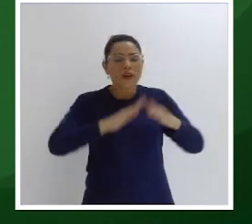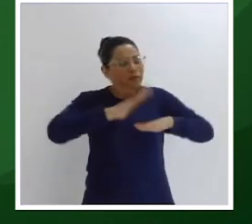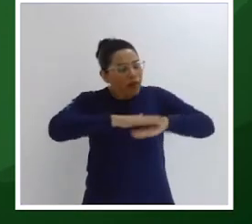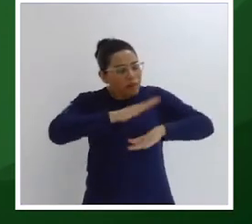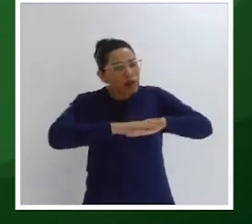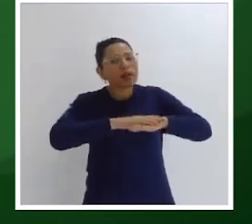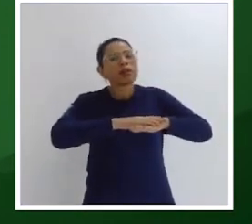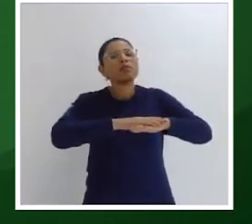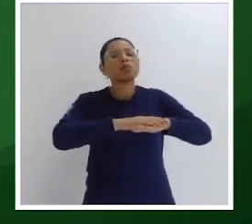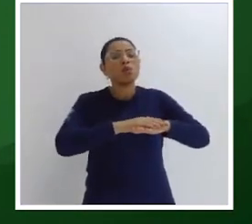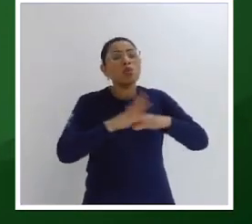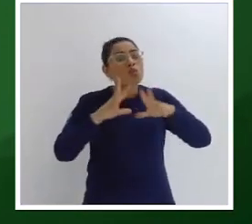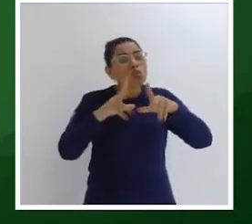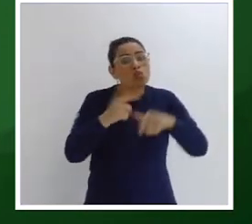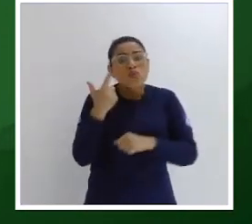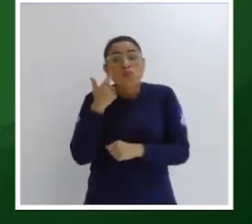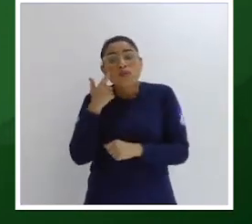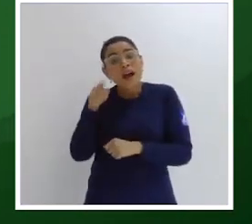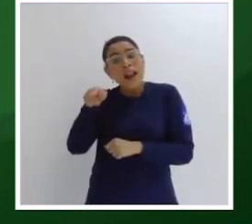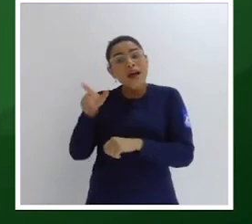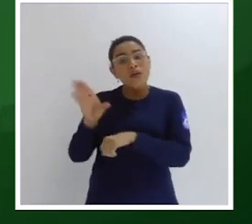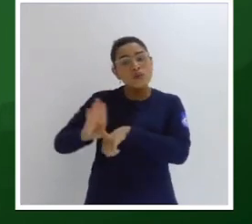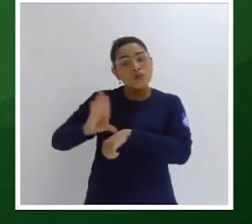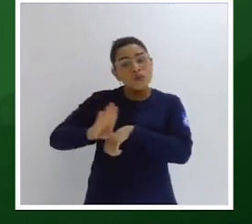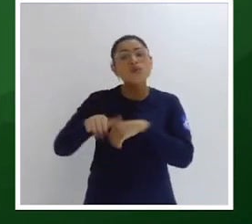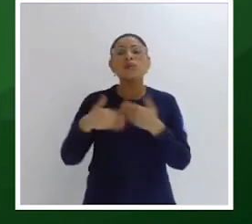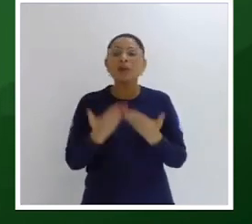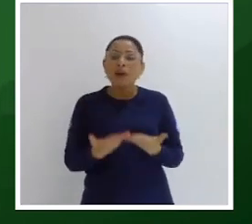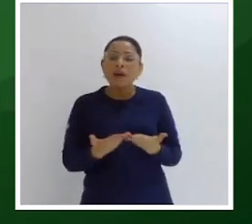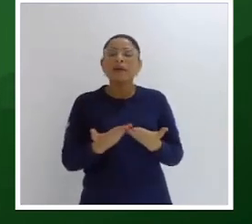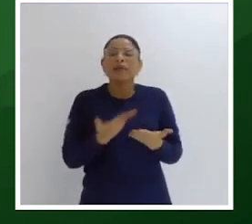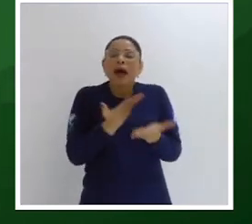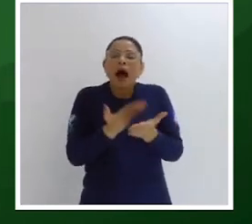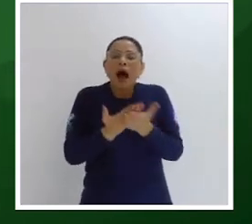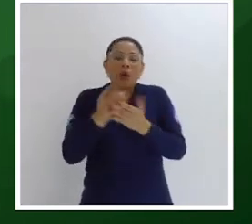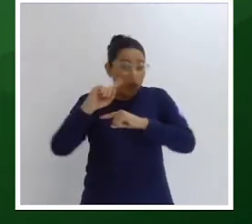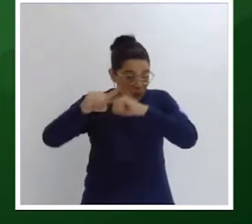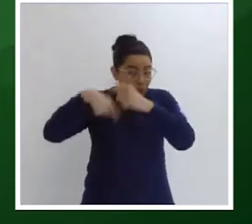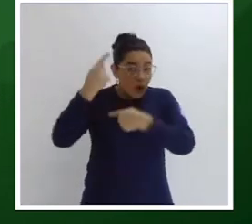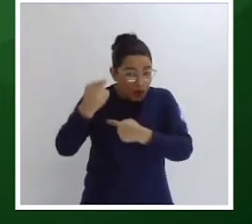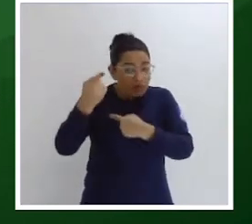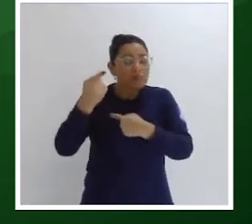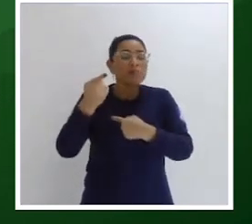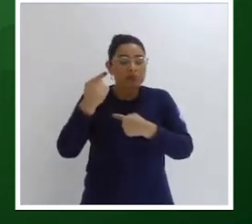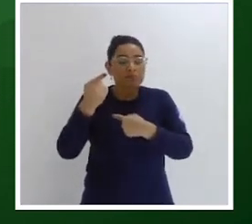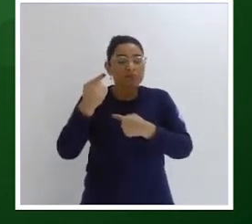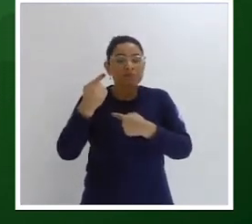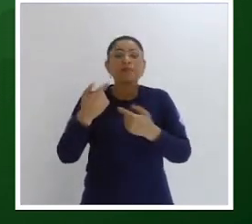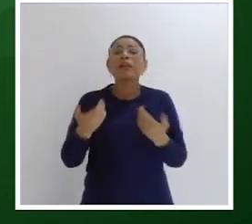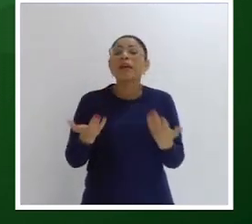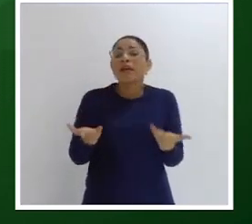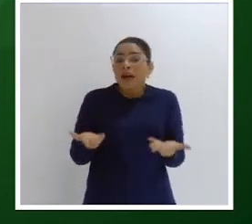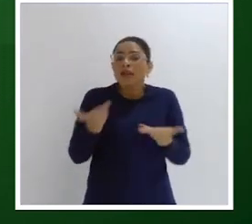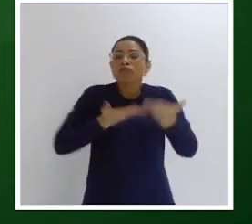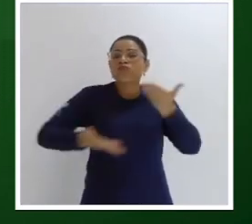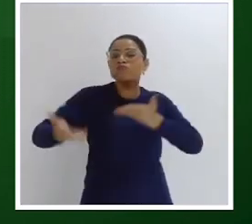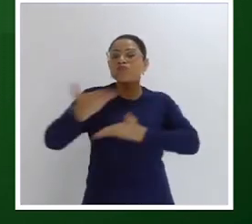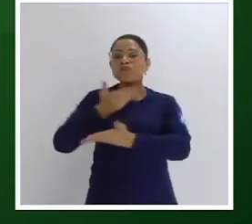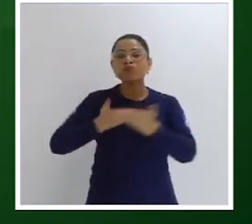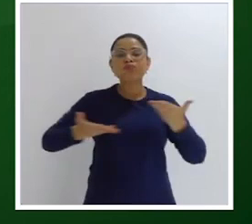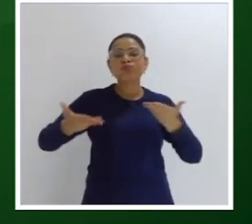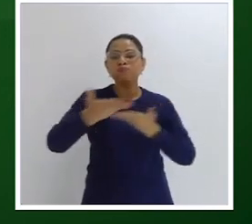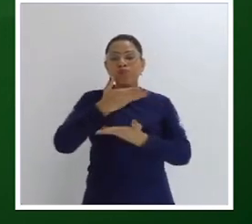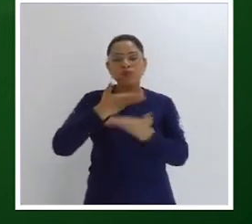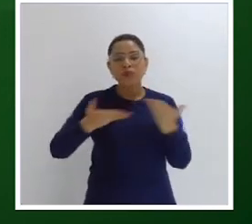aquilo que eles estavam vendo lá e na aula seguinte vamos dizer assim eles socializava Então